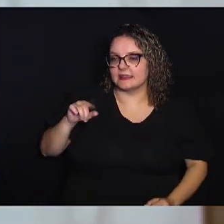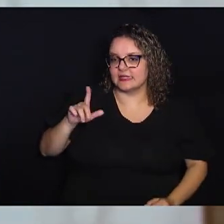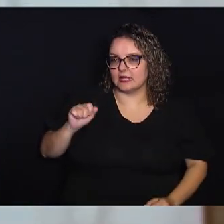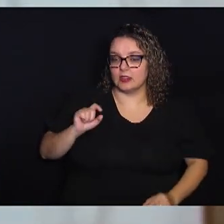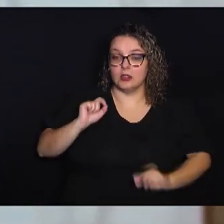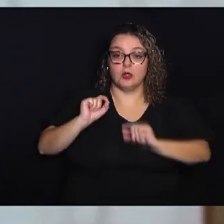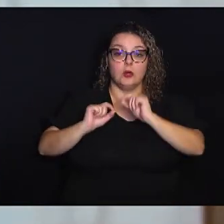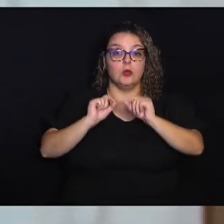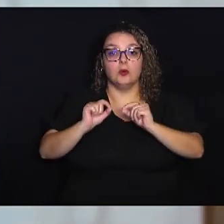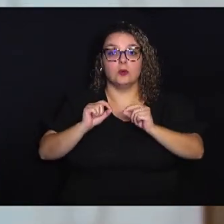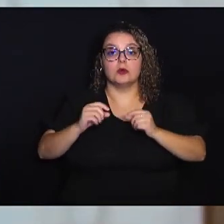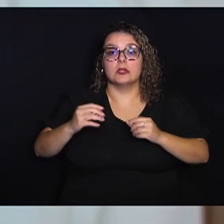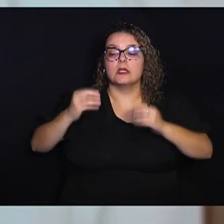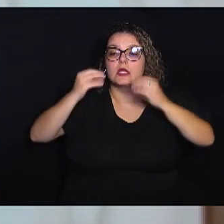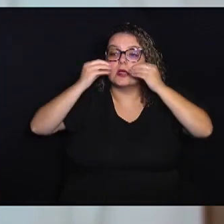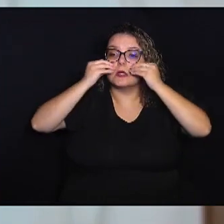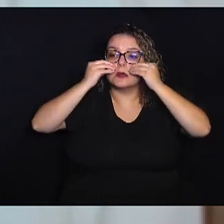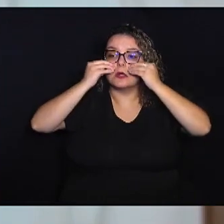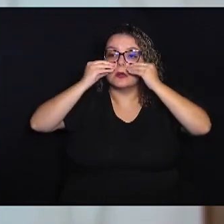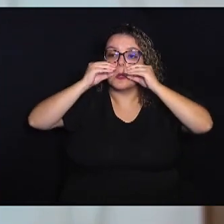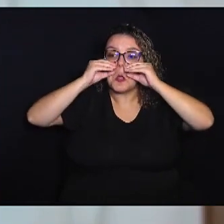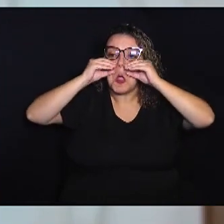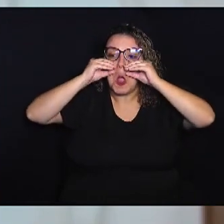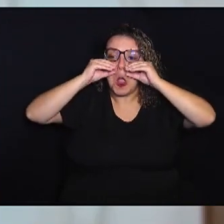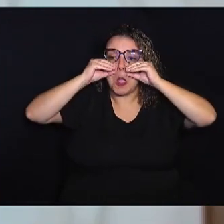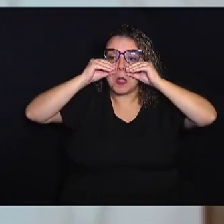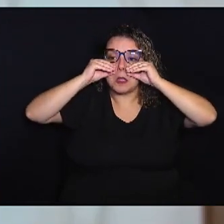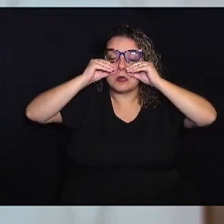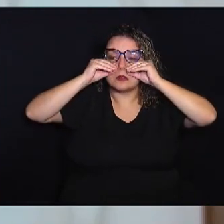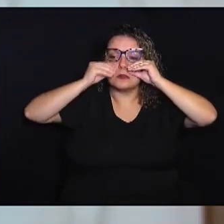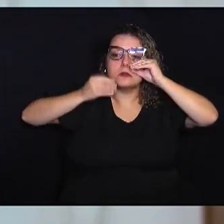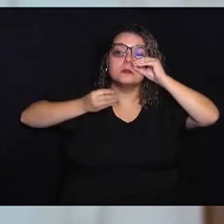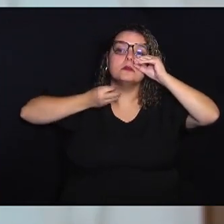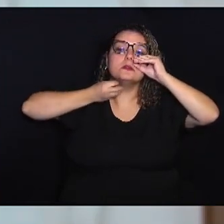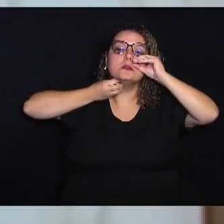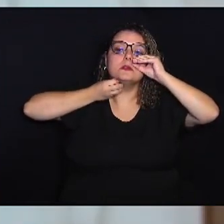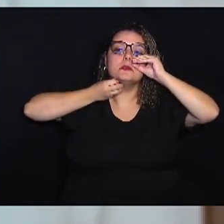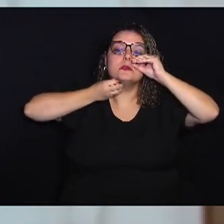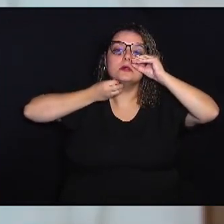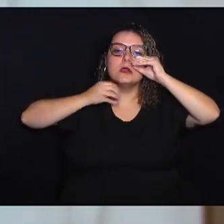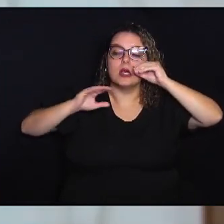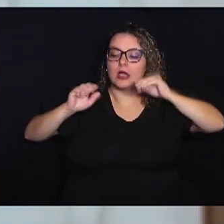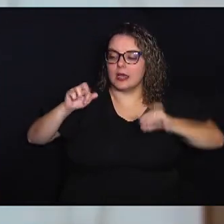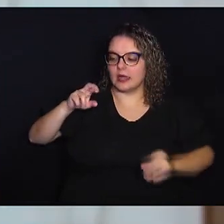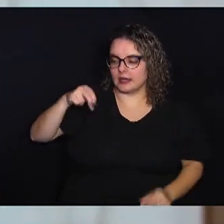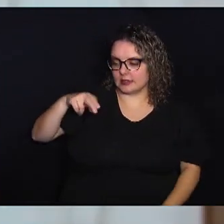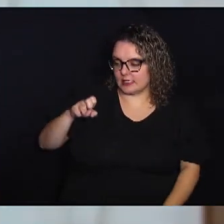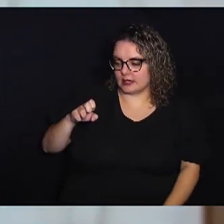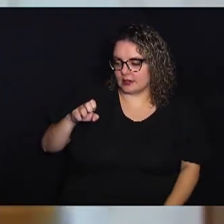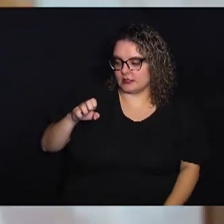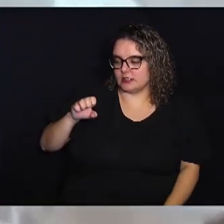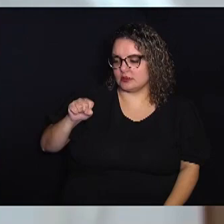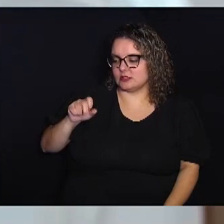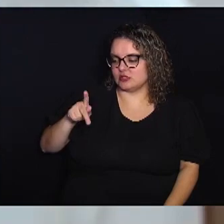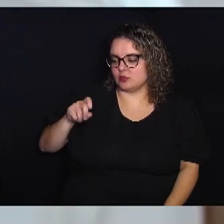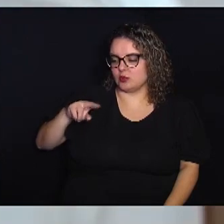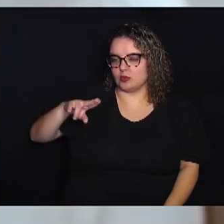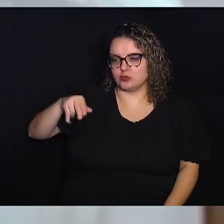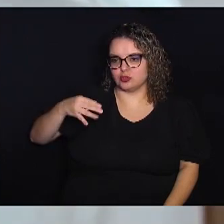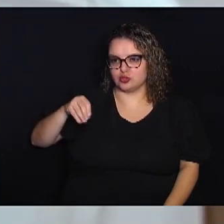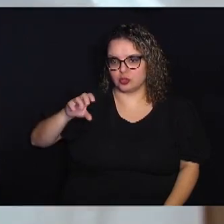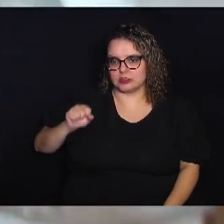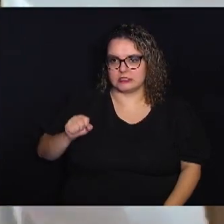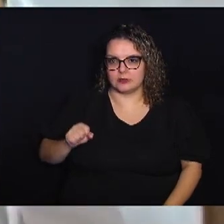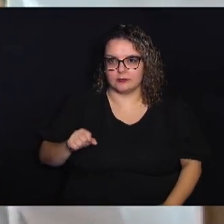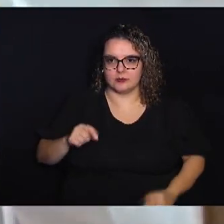Para que servem essas estruturas, né, essa carne esponjosa e a amígdala? Elas formam como se fosse um anel aqui na parte